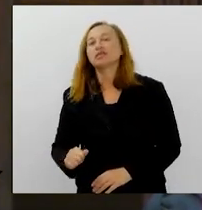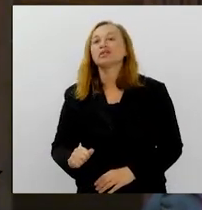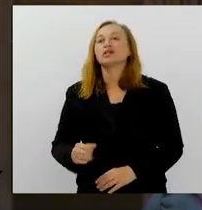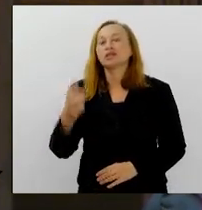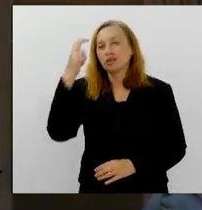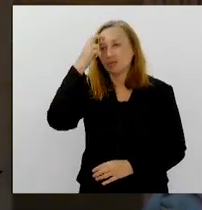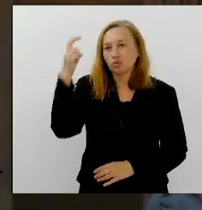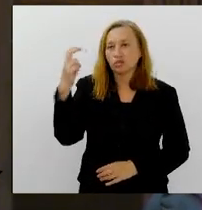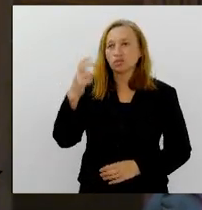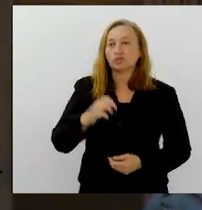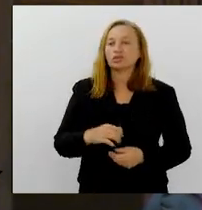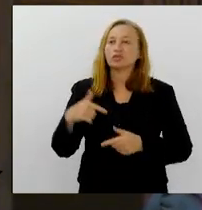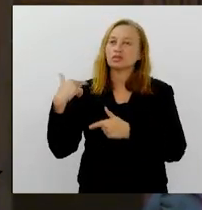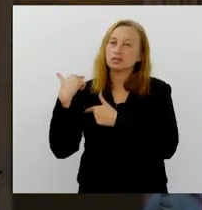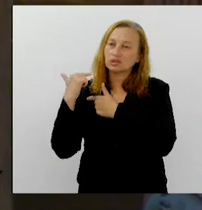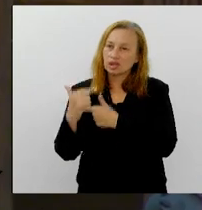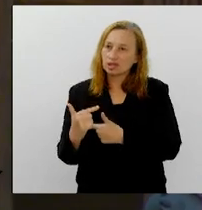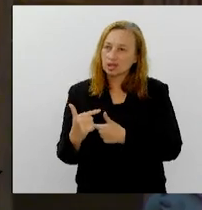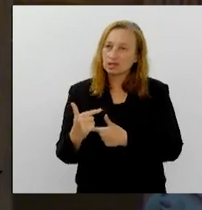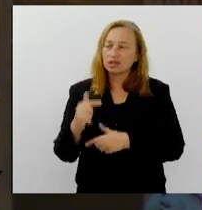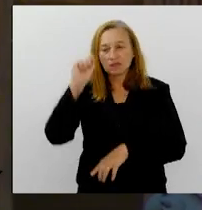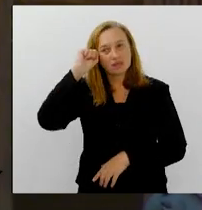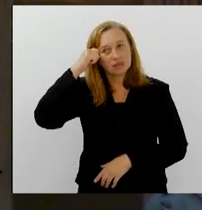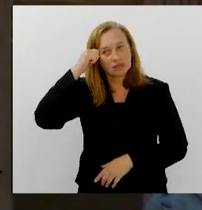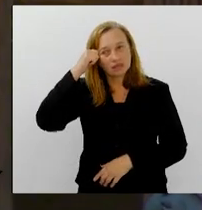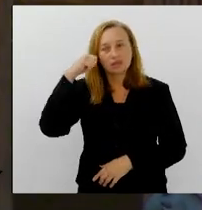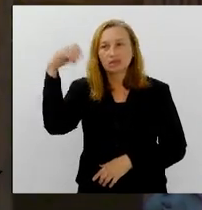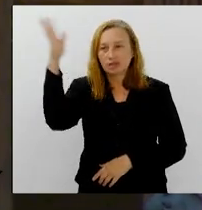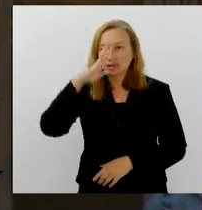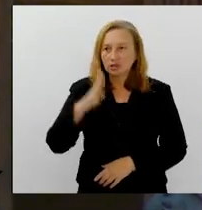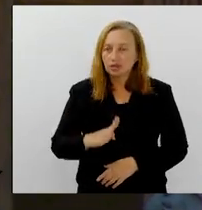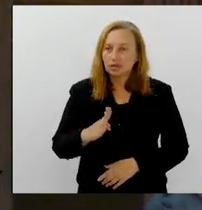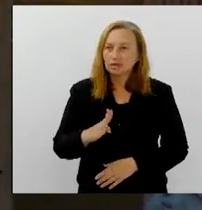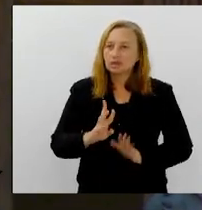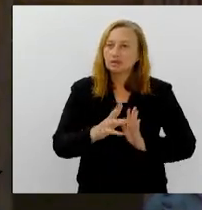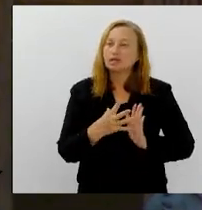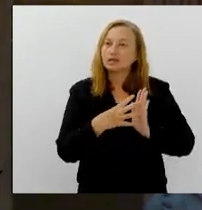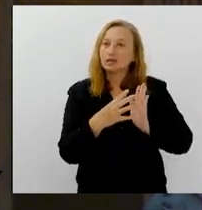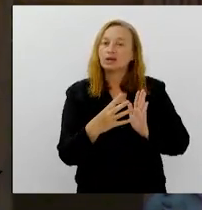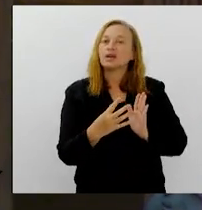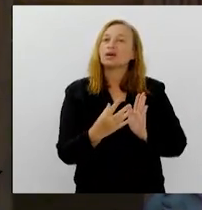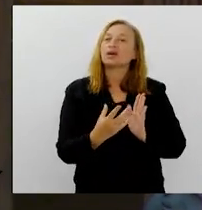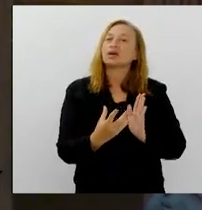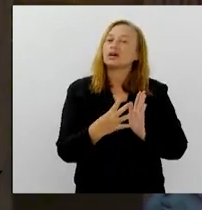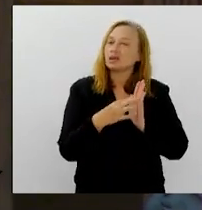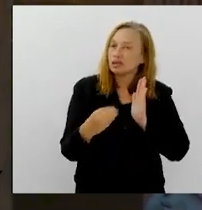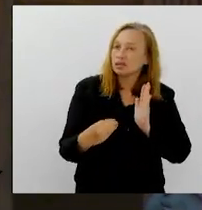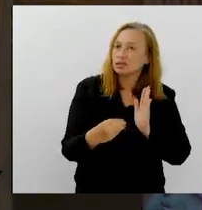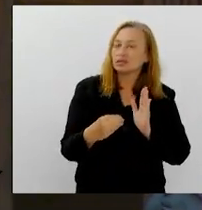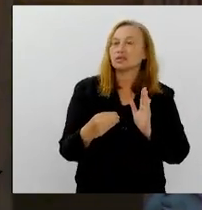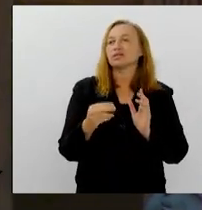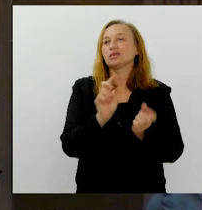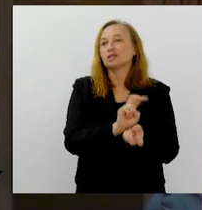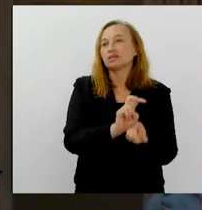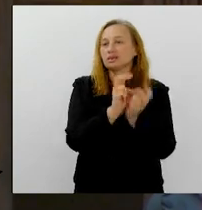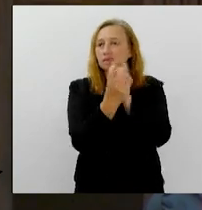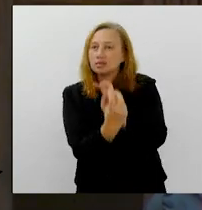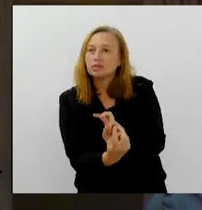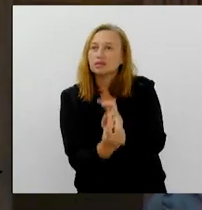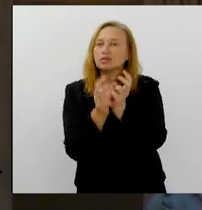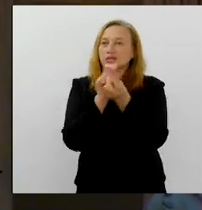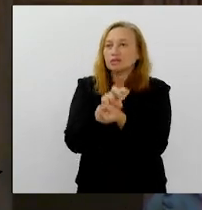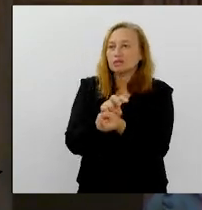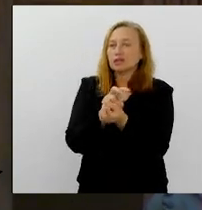culturas tradicionais negras brasileiras, a exemplo da capoeira, do samba e os terreiros de